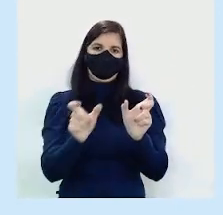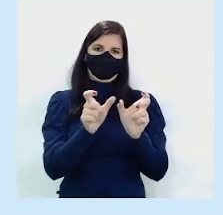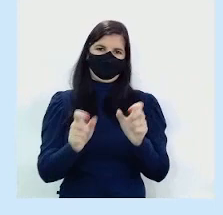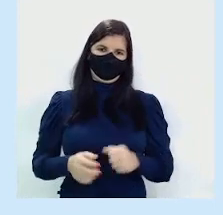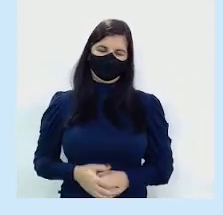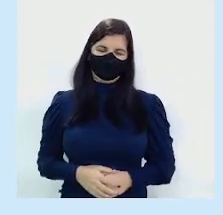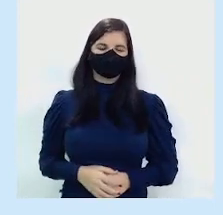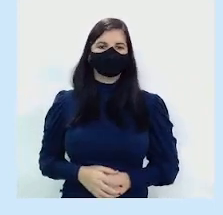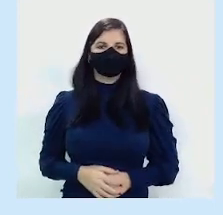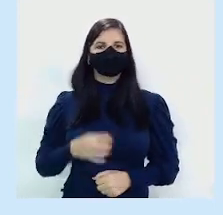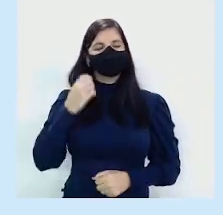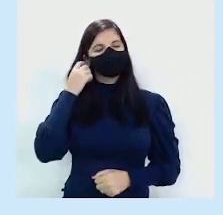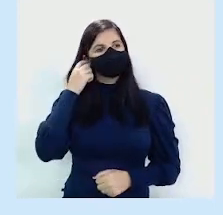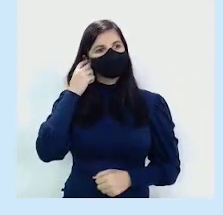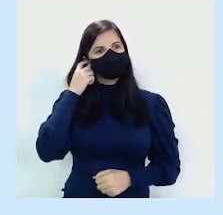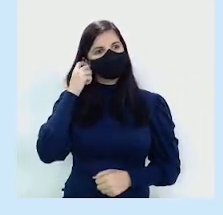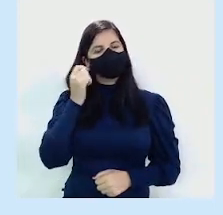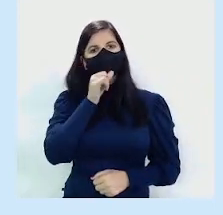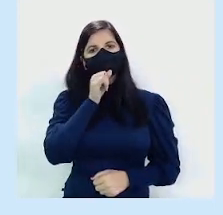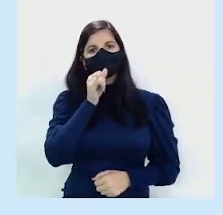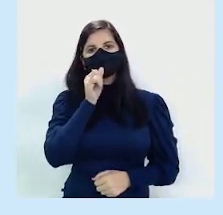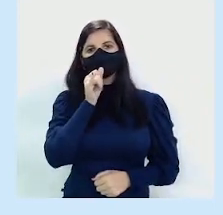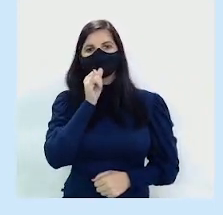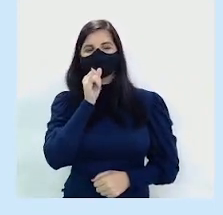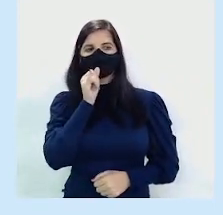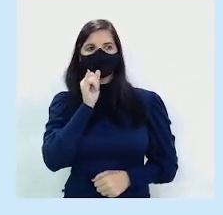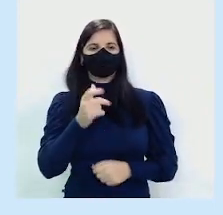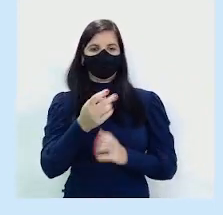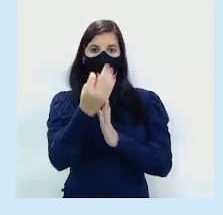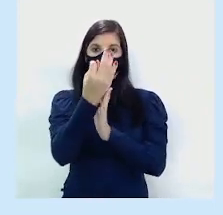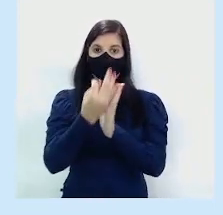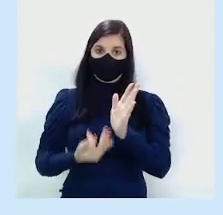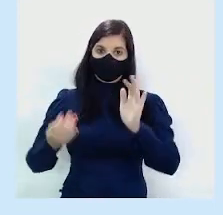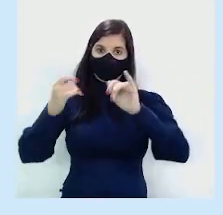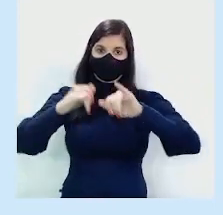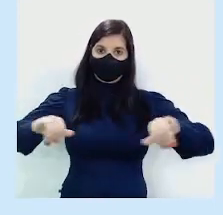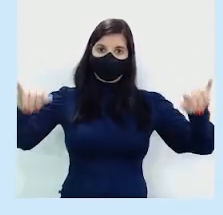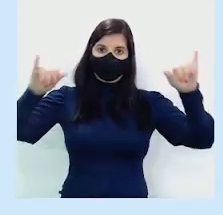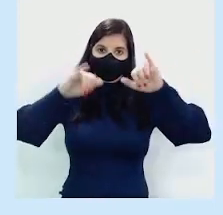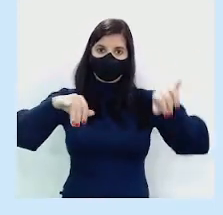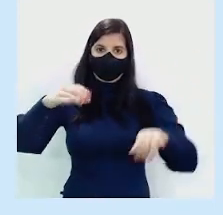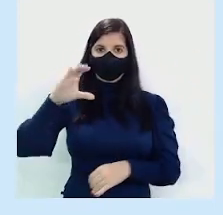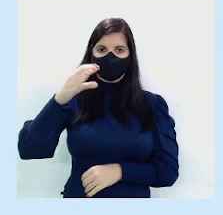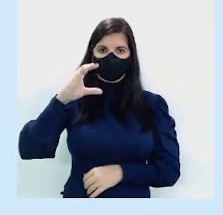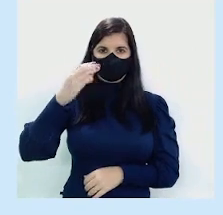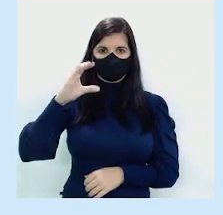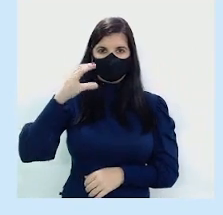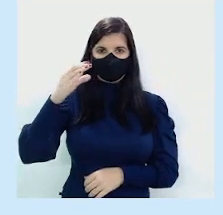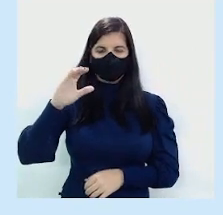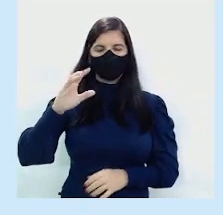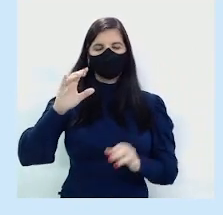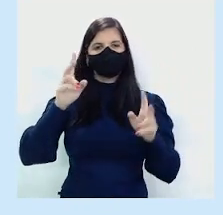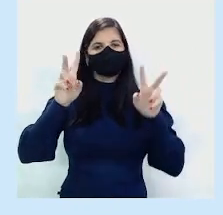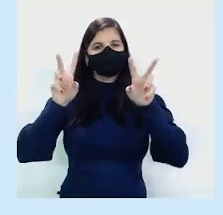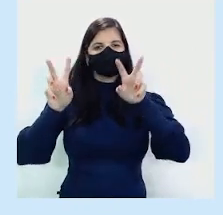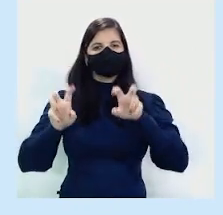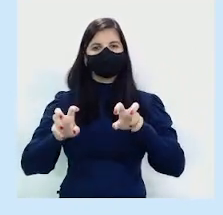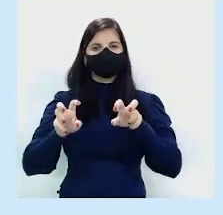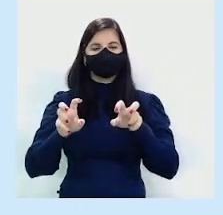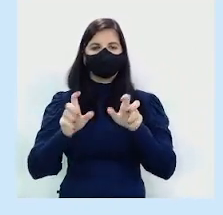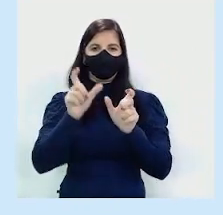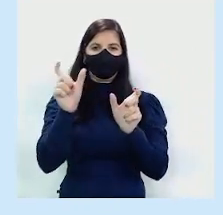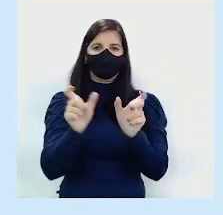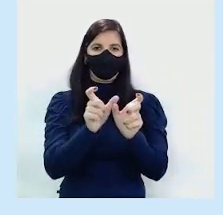palavras. Entende? Então, por exemplo, se a gente tem ali um texto de divulgação científica que traga um